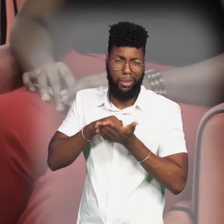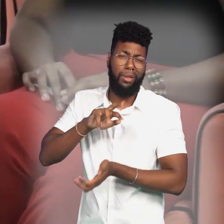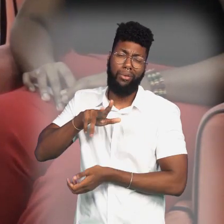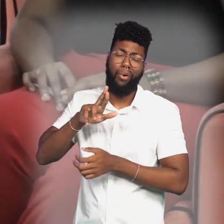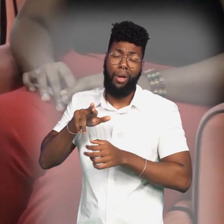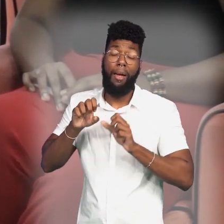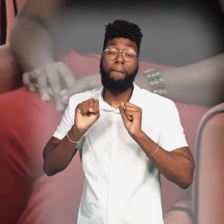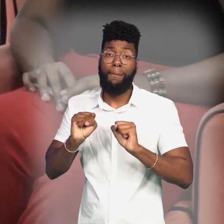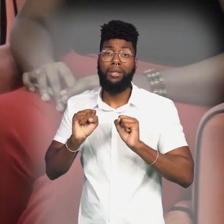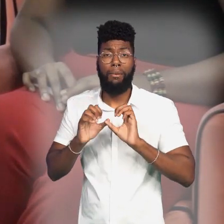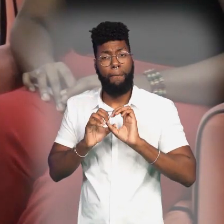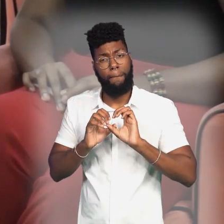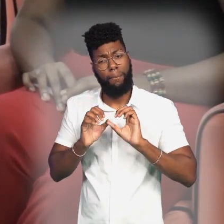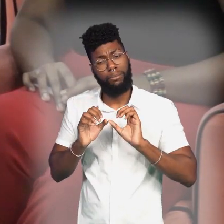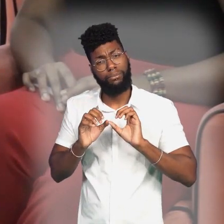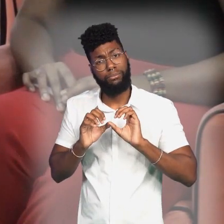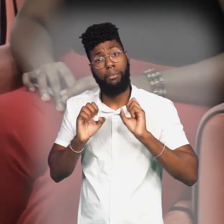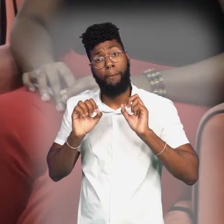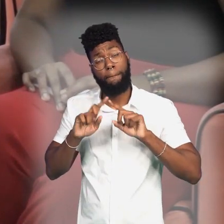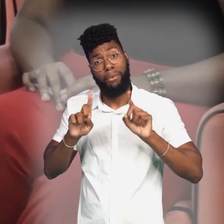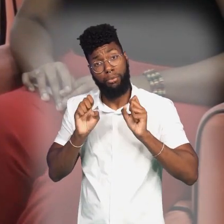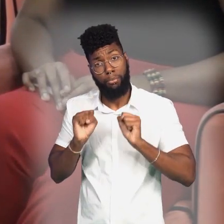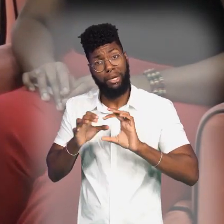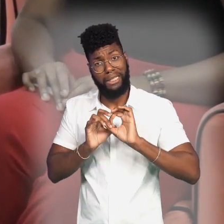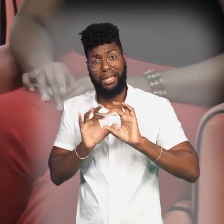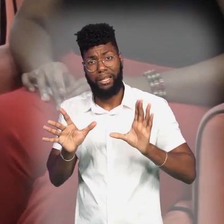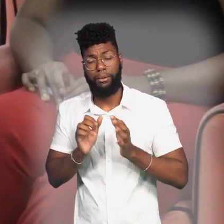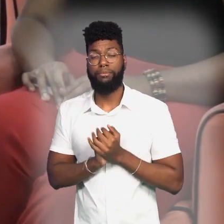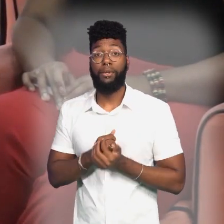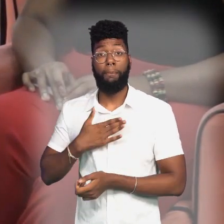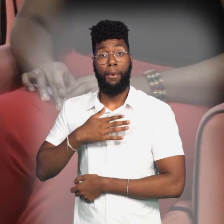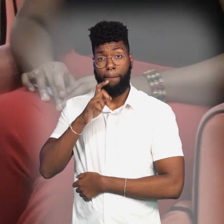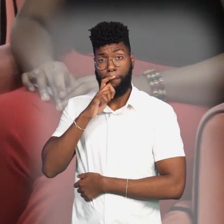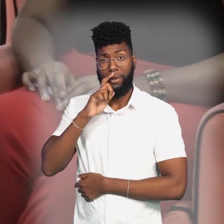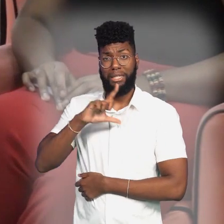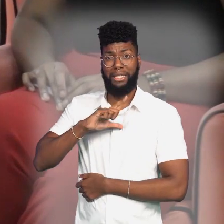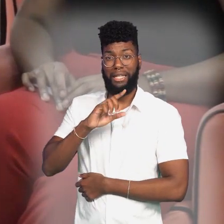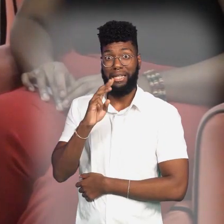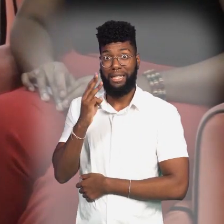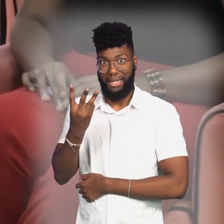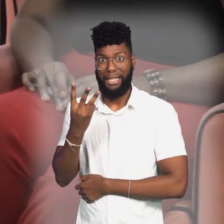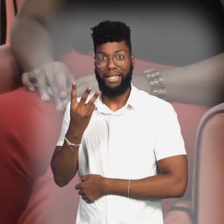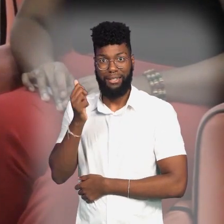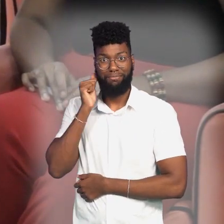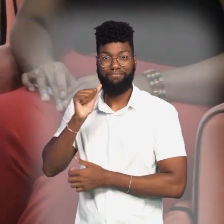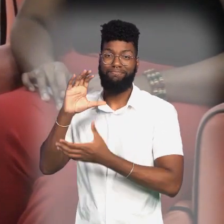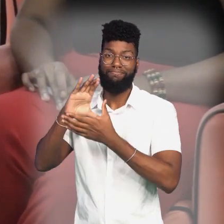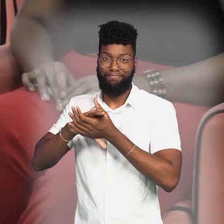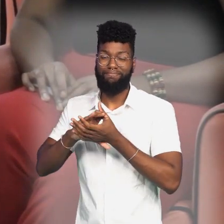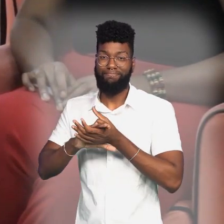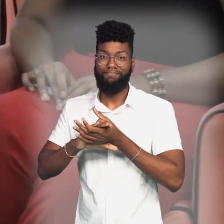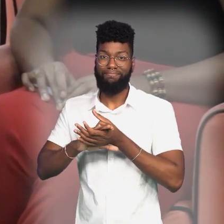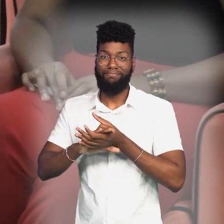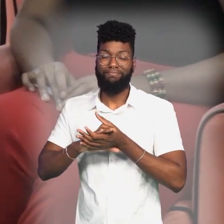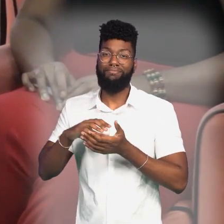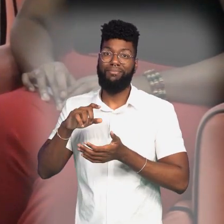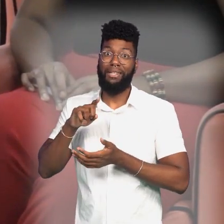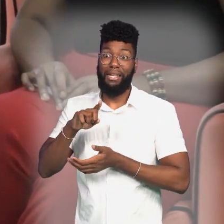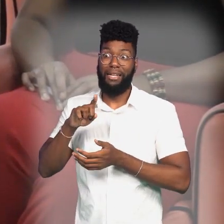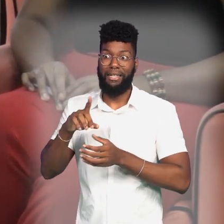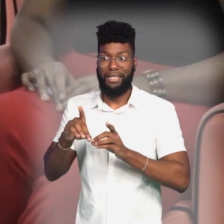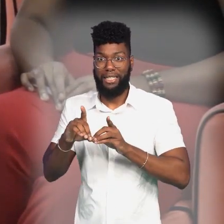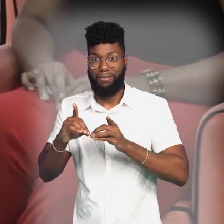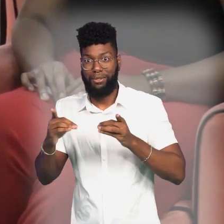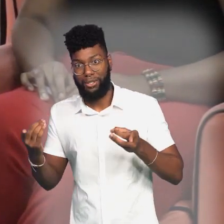pode. E meu pai sempre teve 3 esposas, e por coincidência divorciava com a terceira,